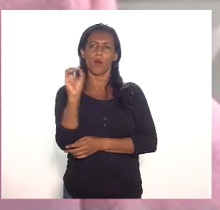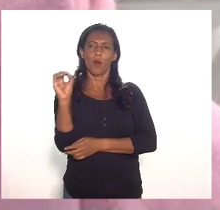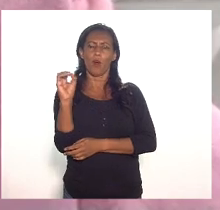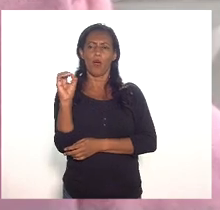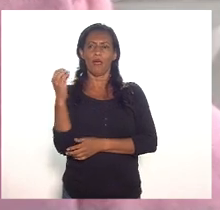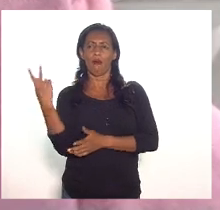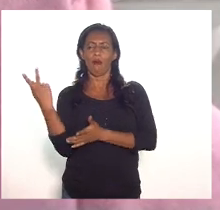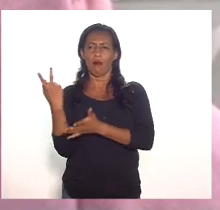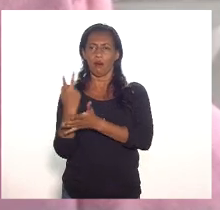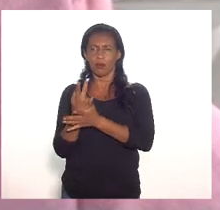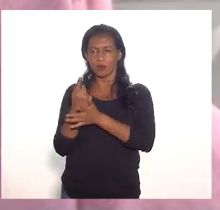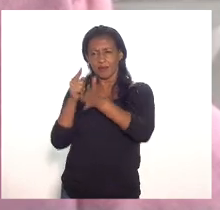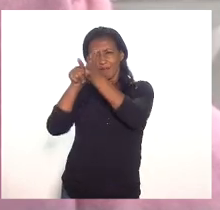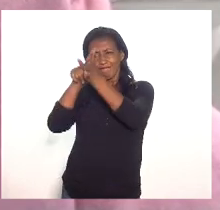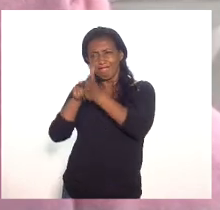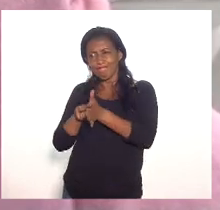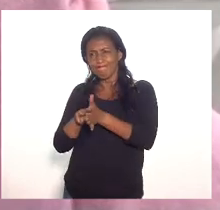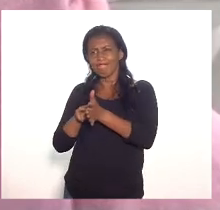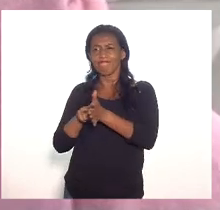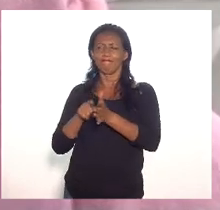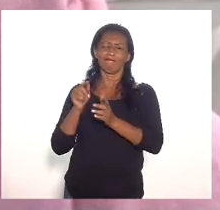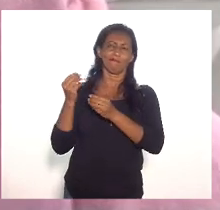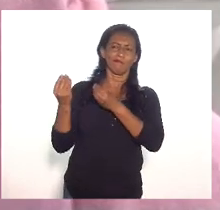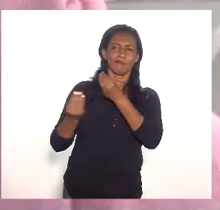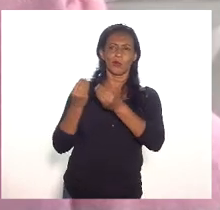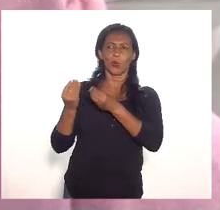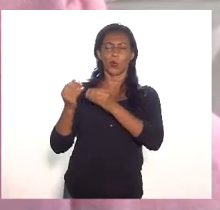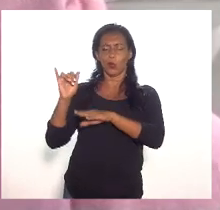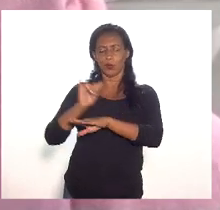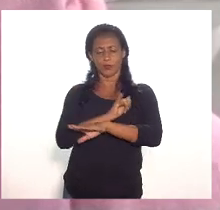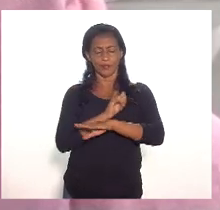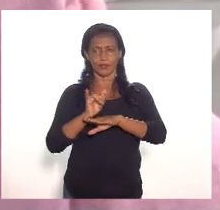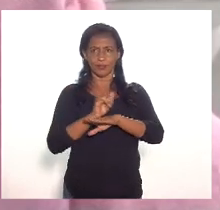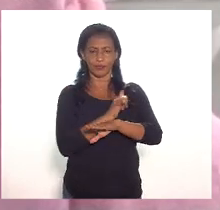dessa análise, estabelecer estratégias de